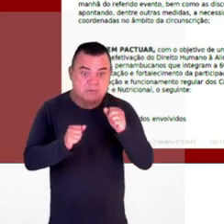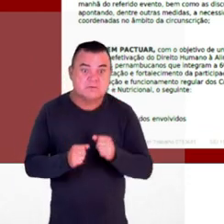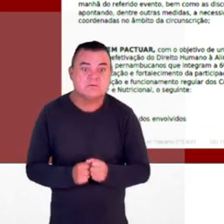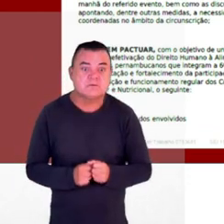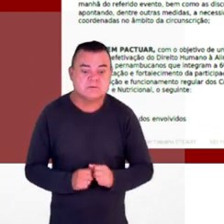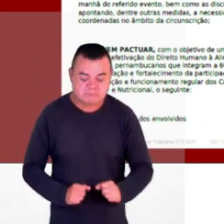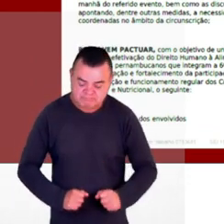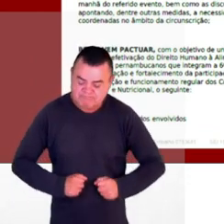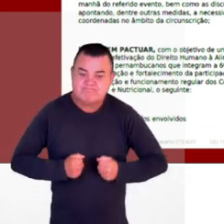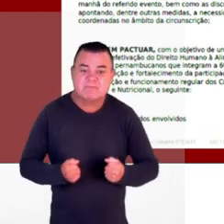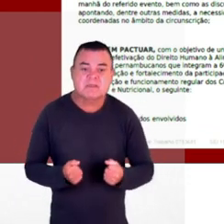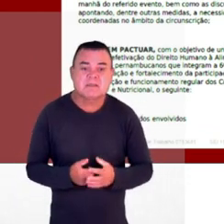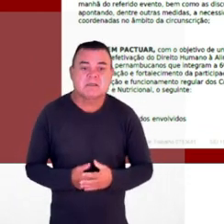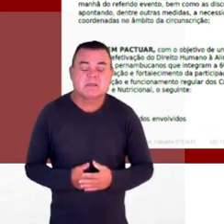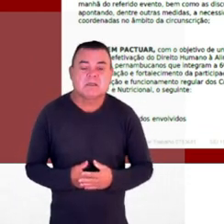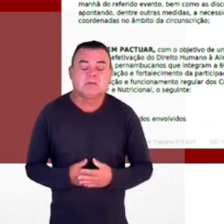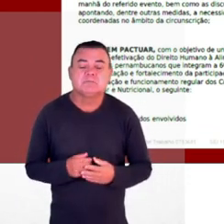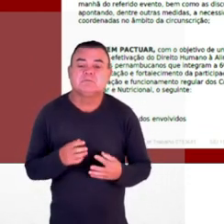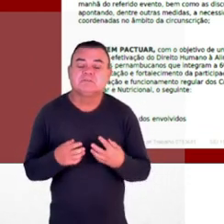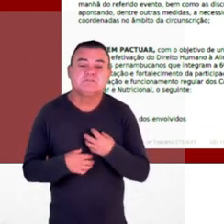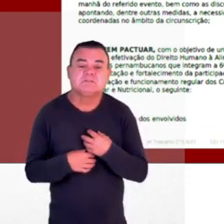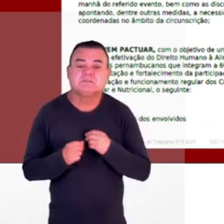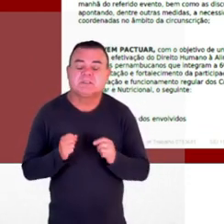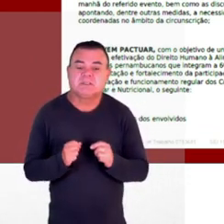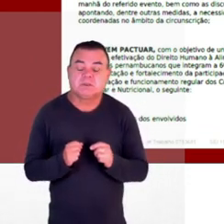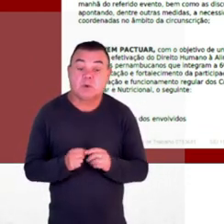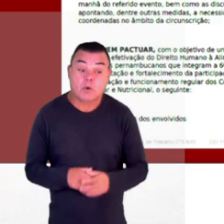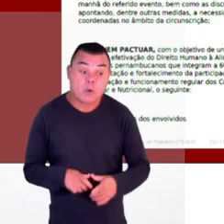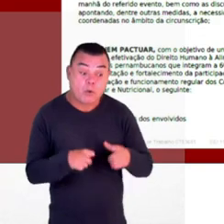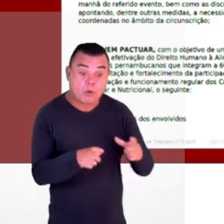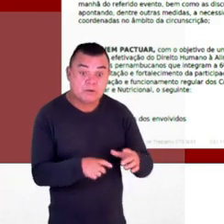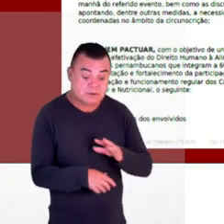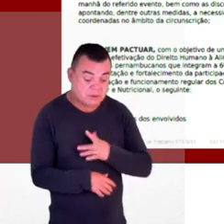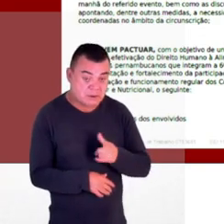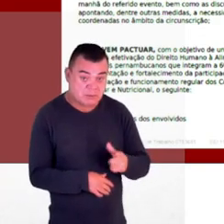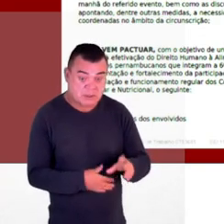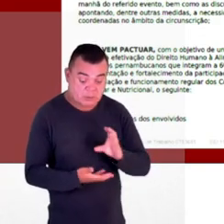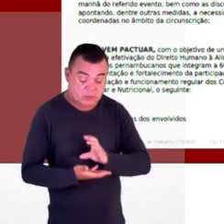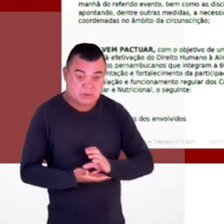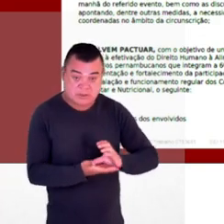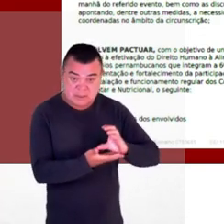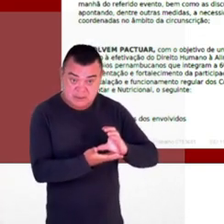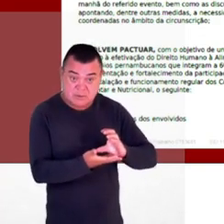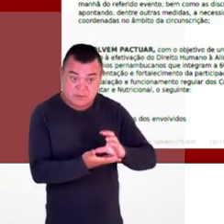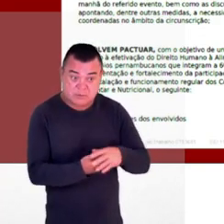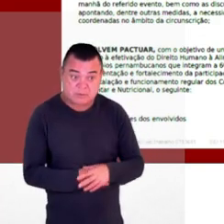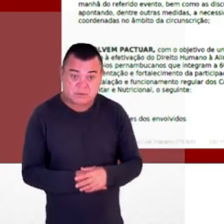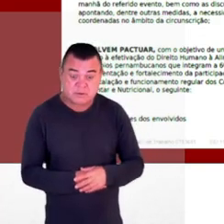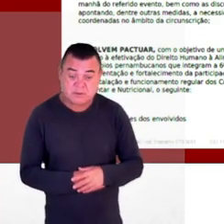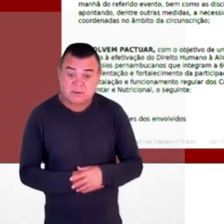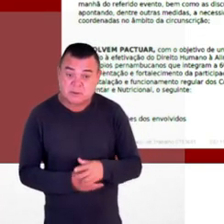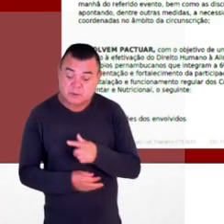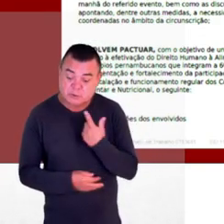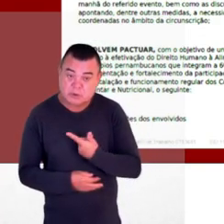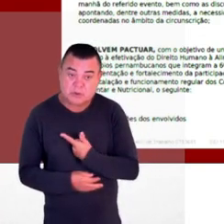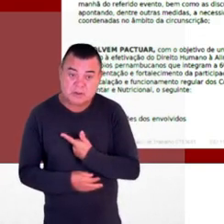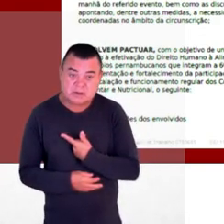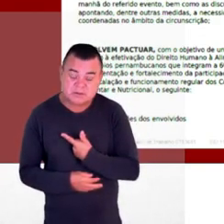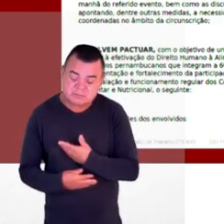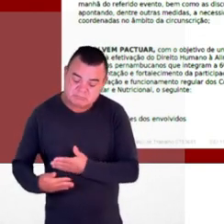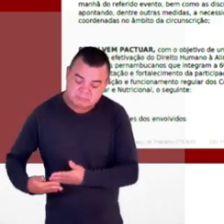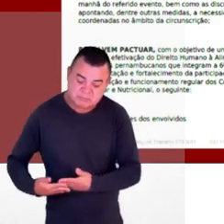eh onde não tem conselho e a gente passa com com essa oficina eh ao final